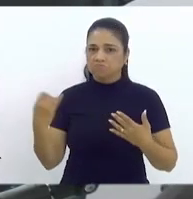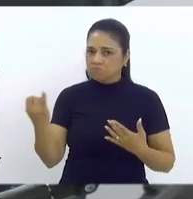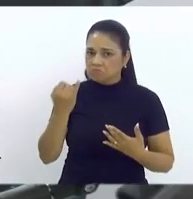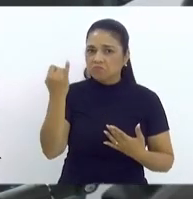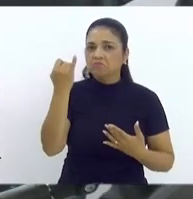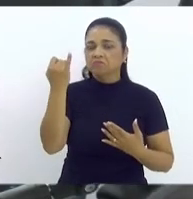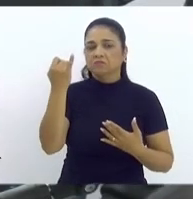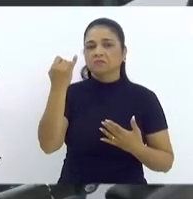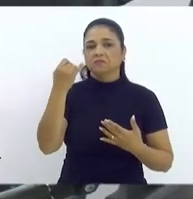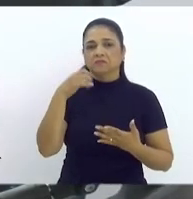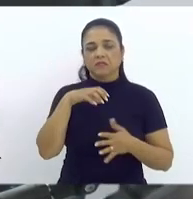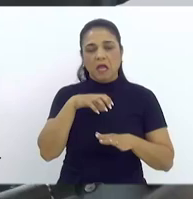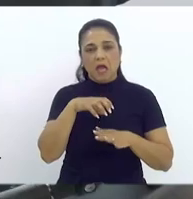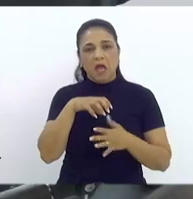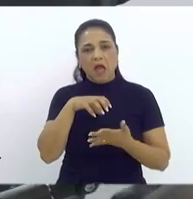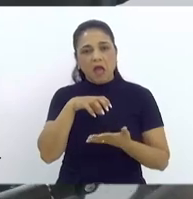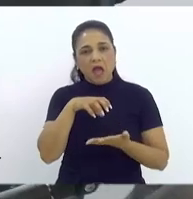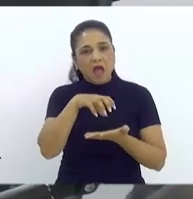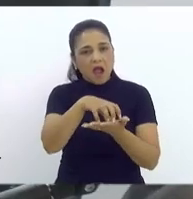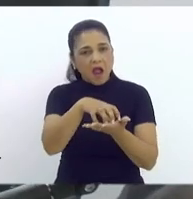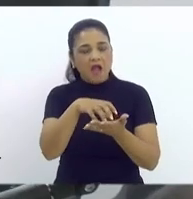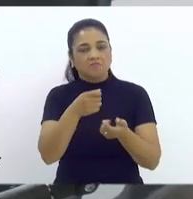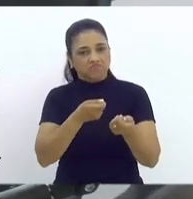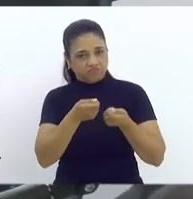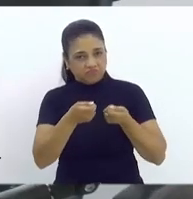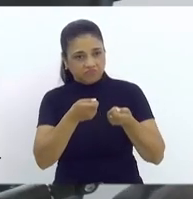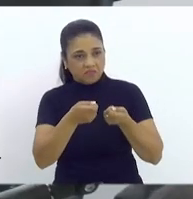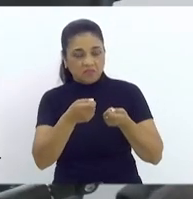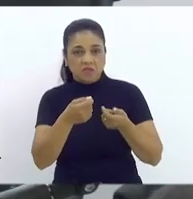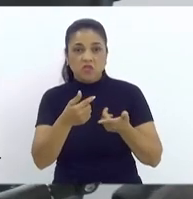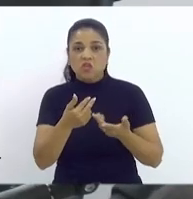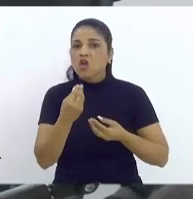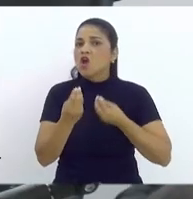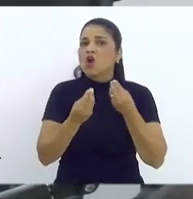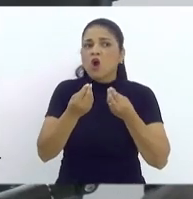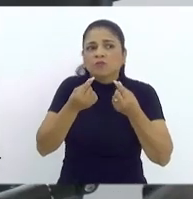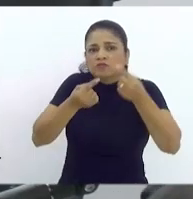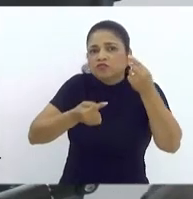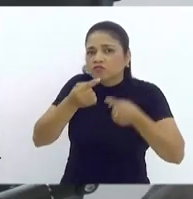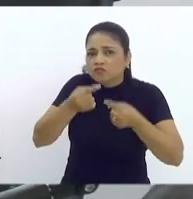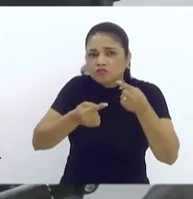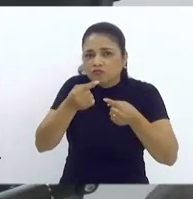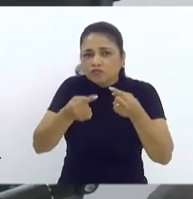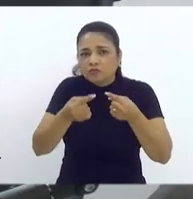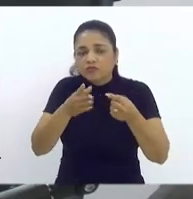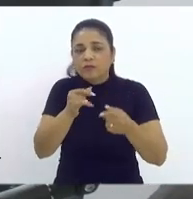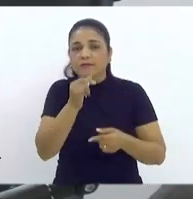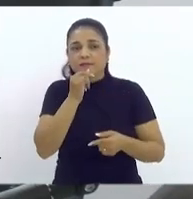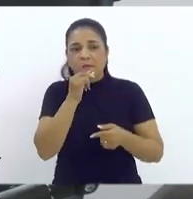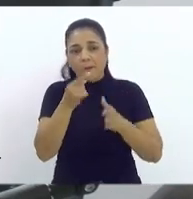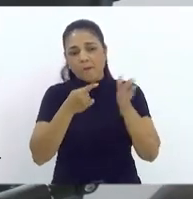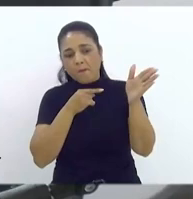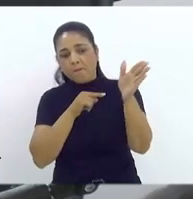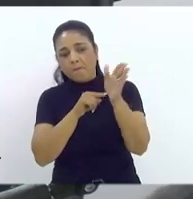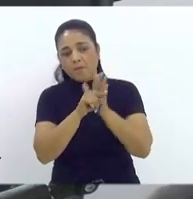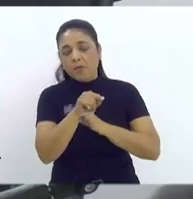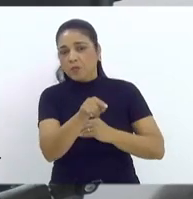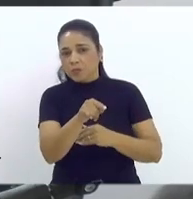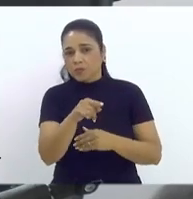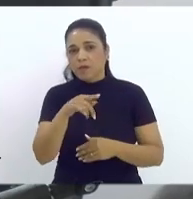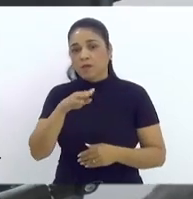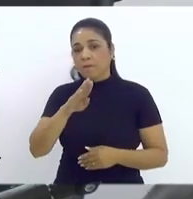agência. Então, a gente não pode discutir serviço. Para contrapor, por exemplo, a pergunta que o deputado Brazão